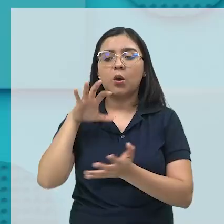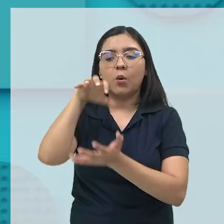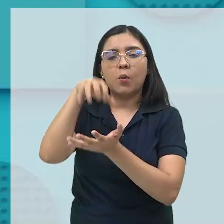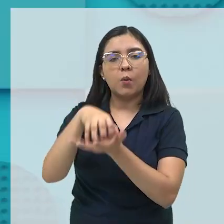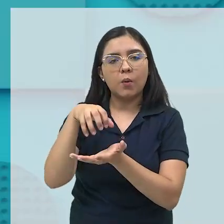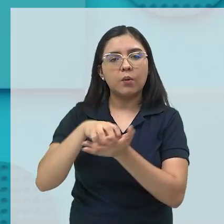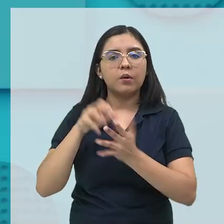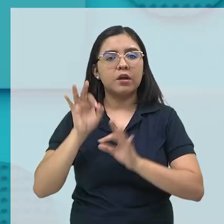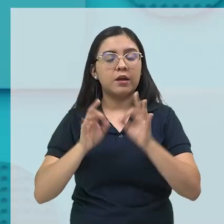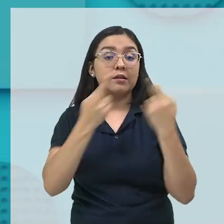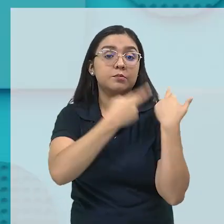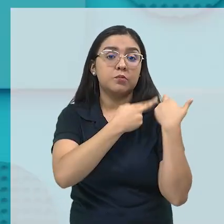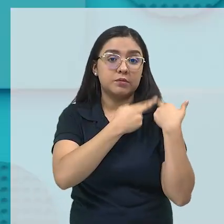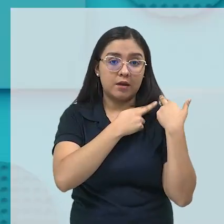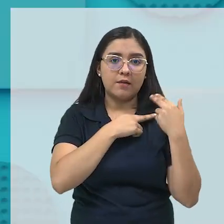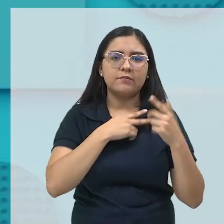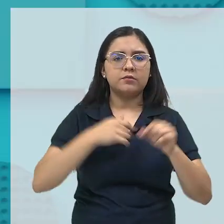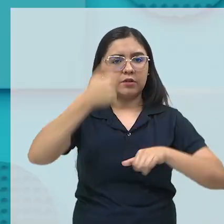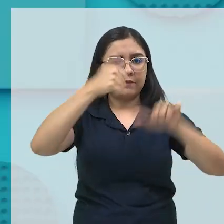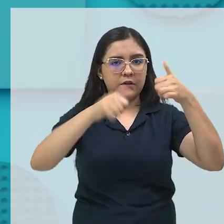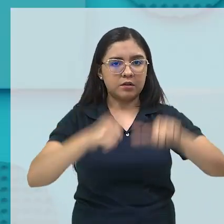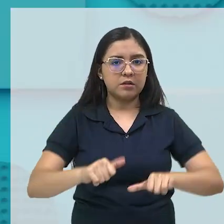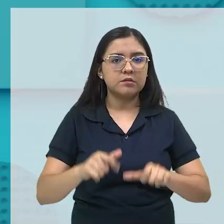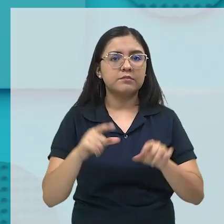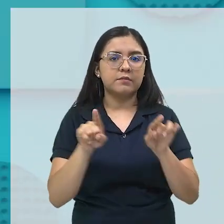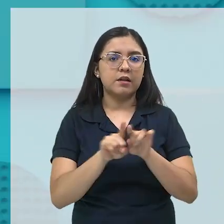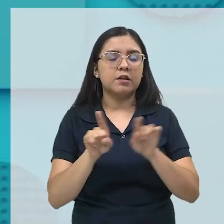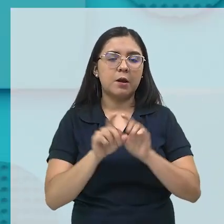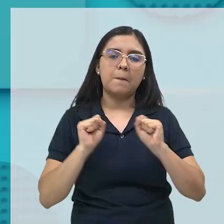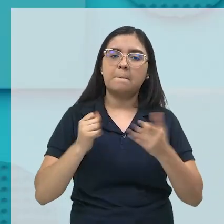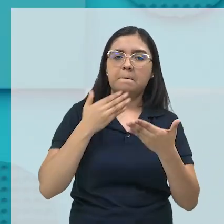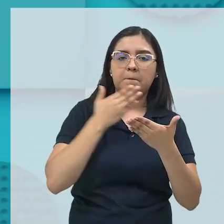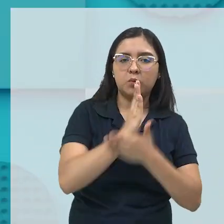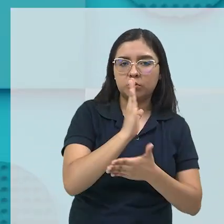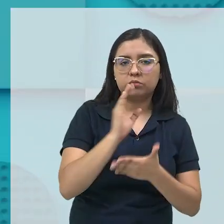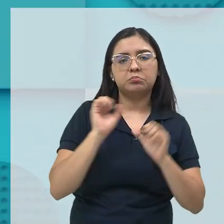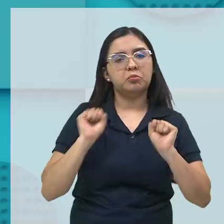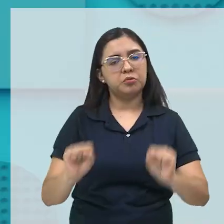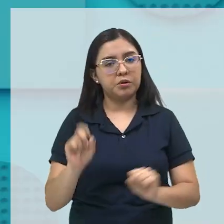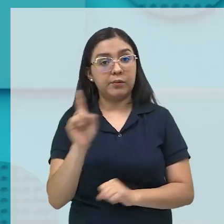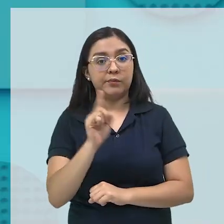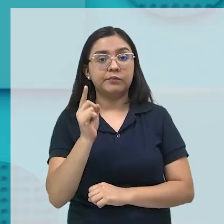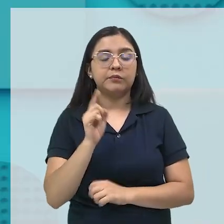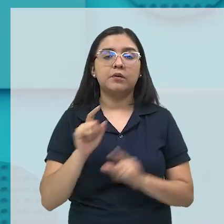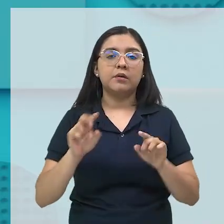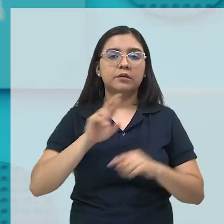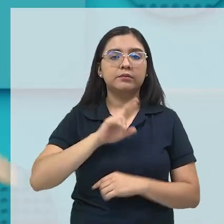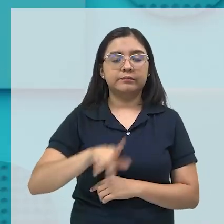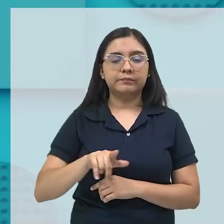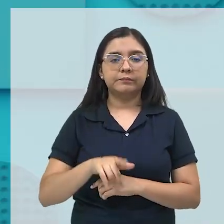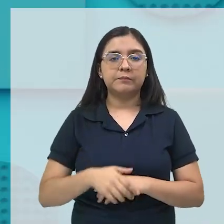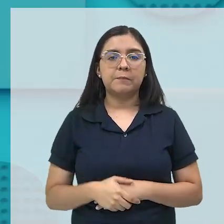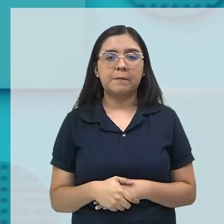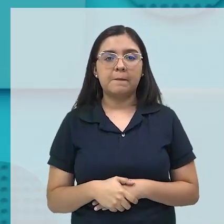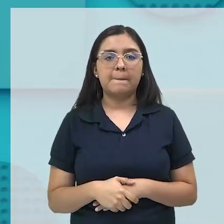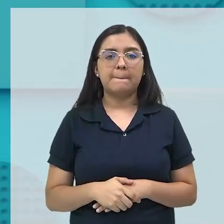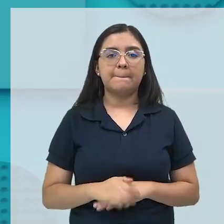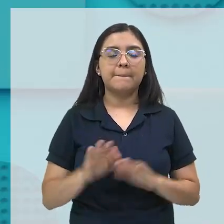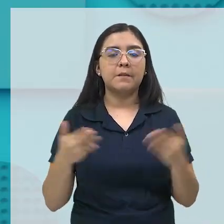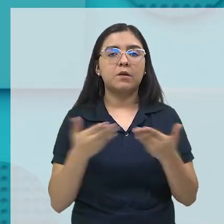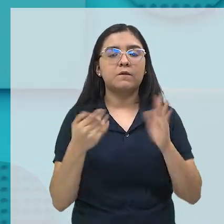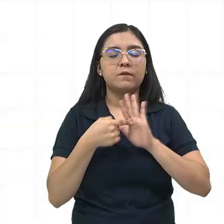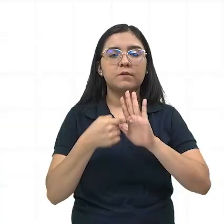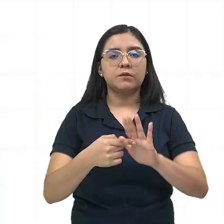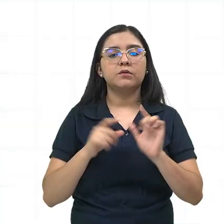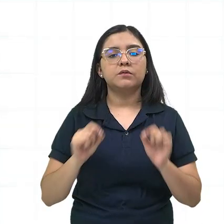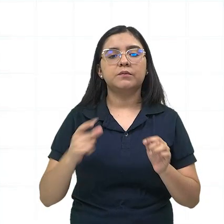órgão regularizador, ele direcionava o que poderia ou não. Algumas letras passavam, outras não. A gente vai